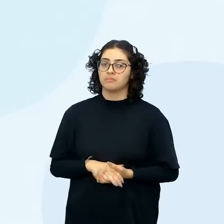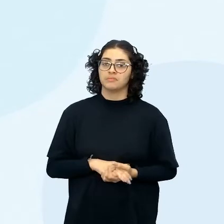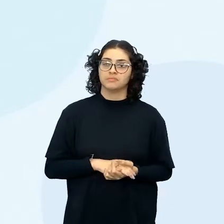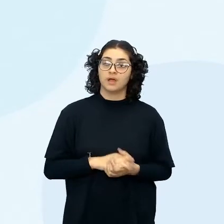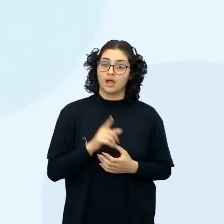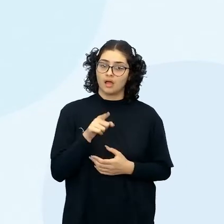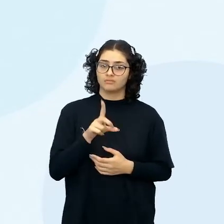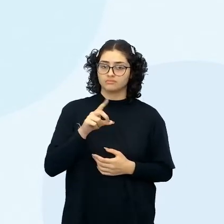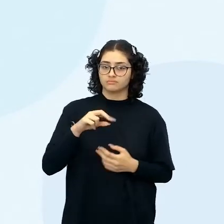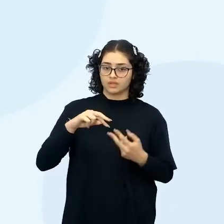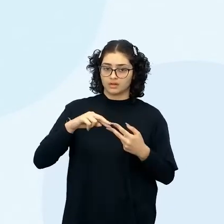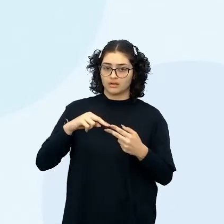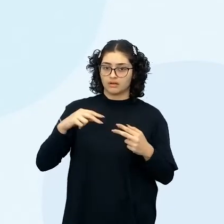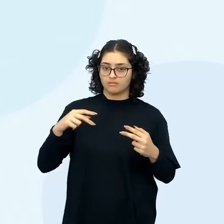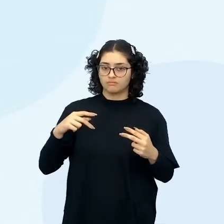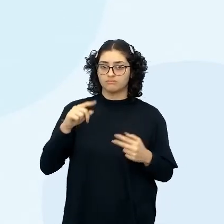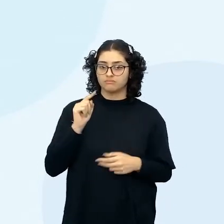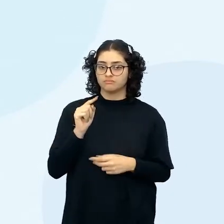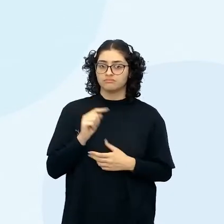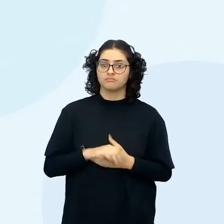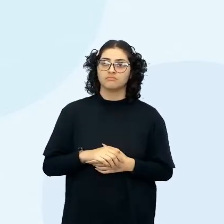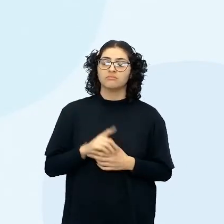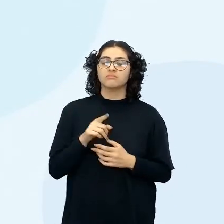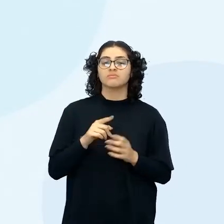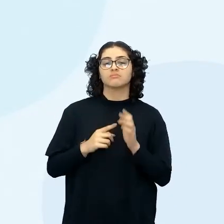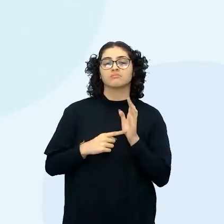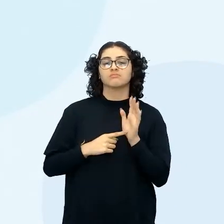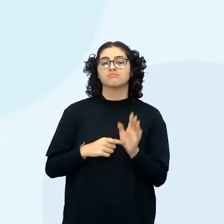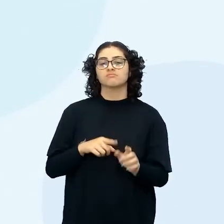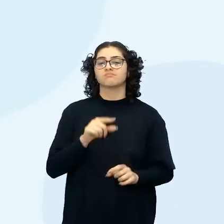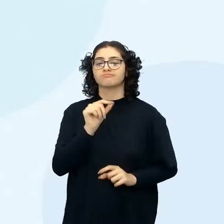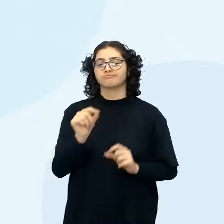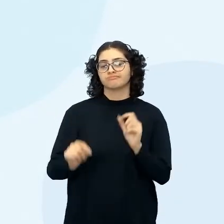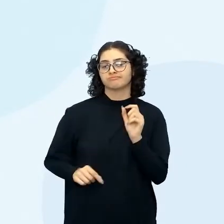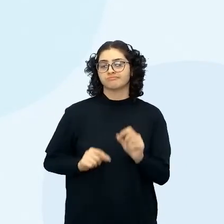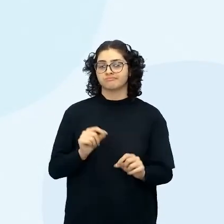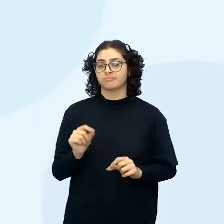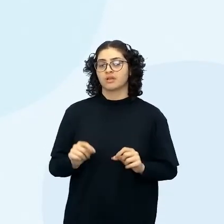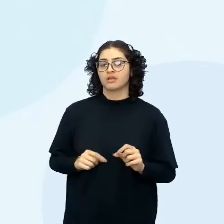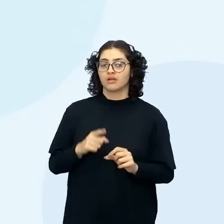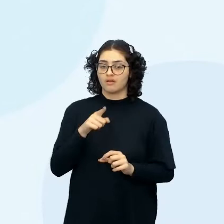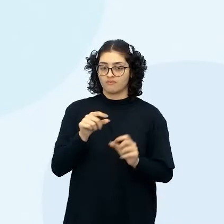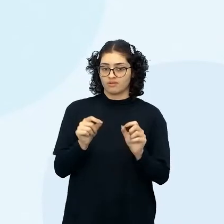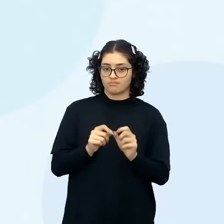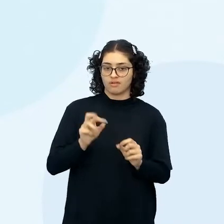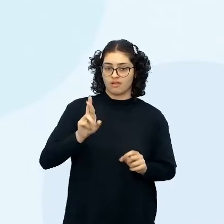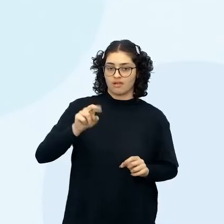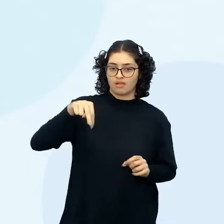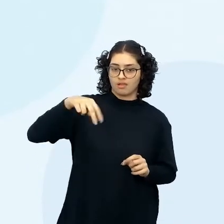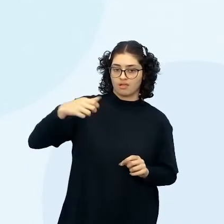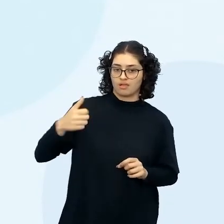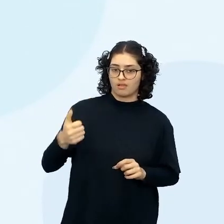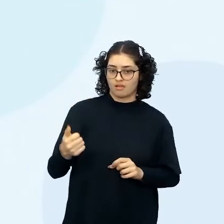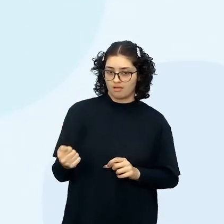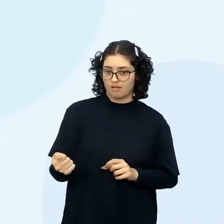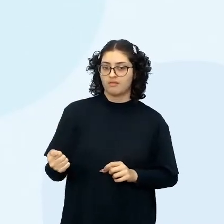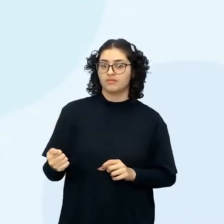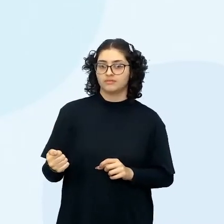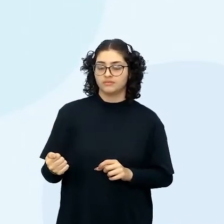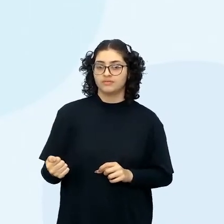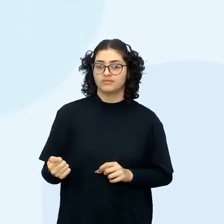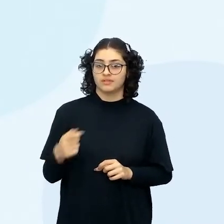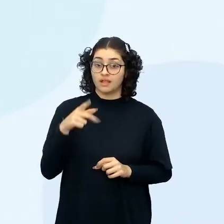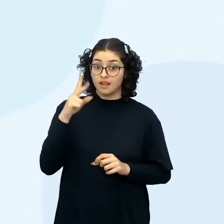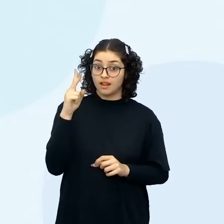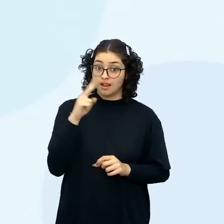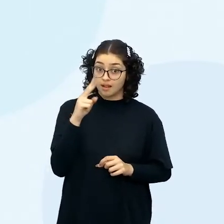DNA, ele vai apresentar, então, quando ele faz aqui, olha, o seu RNA, olha só, relembrando os conceitos